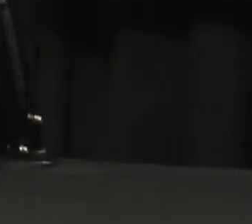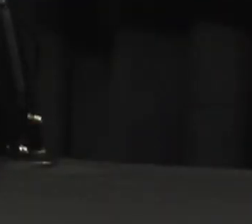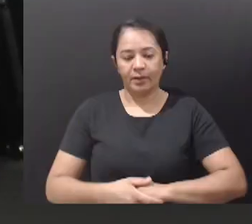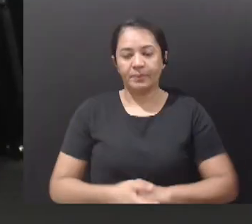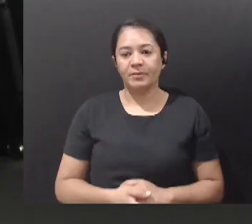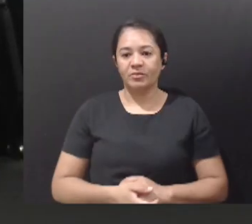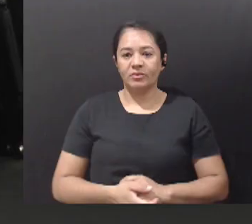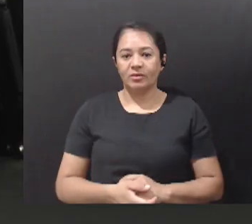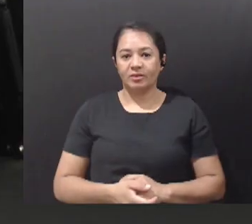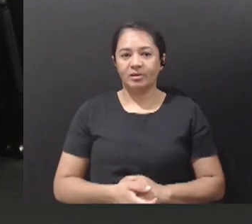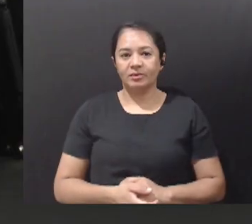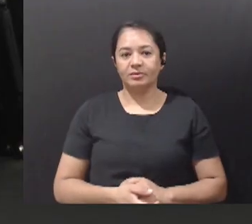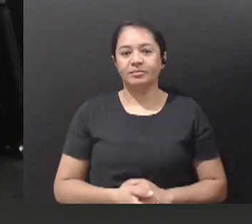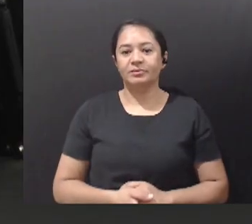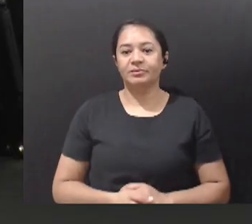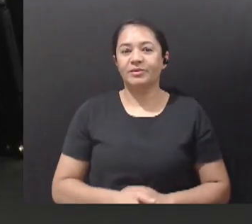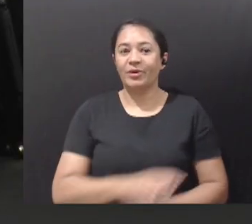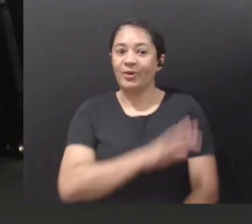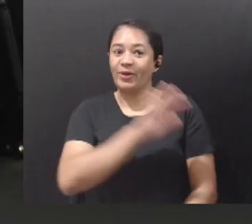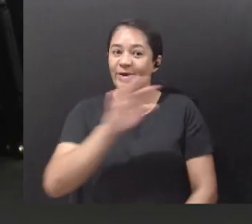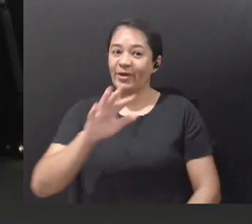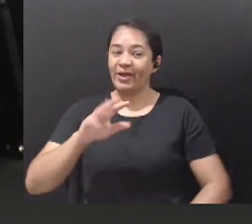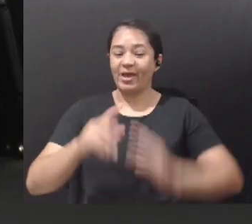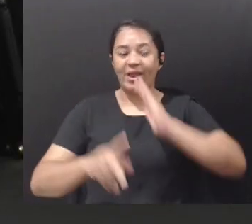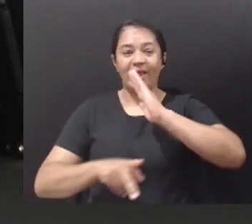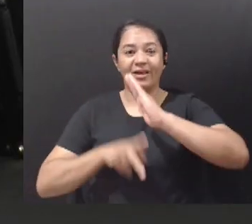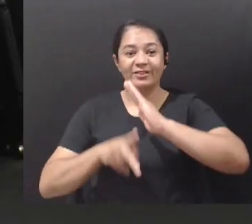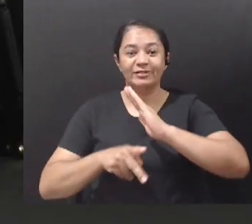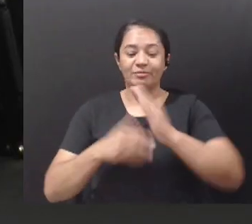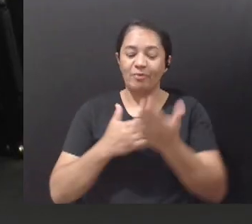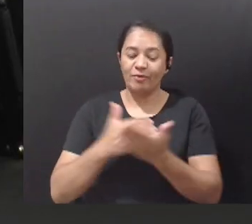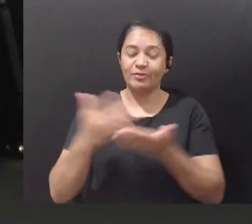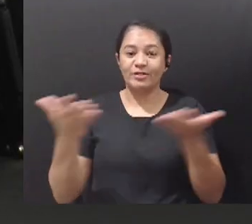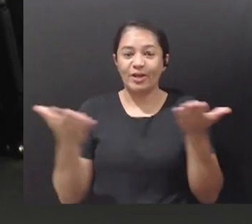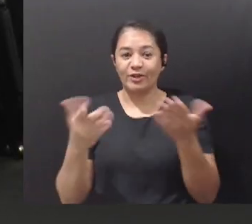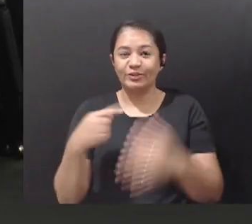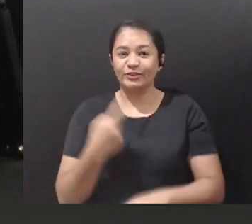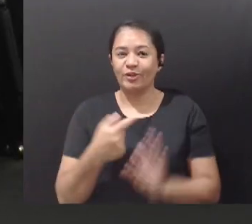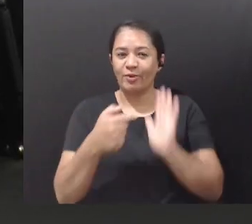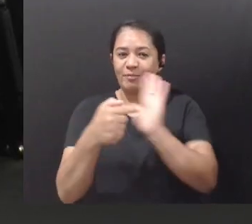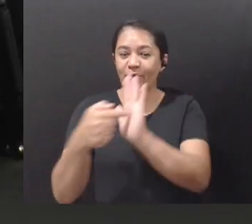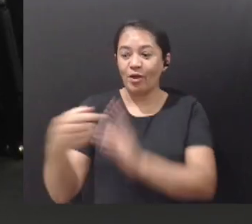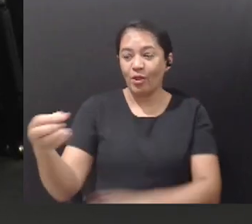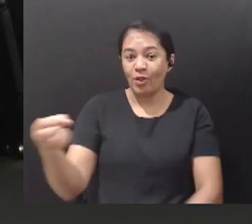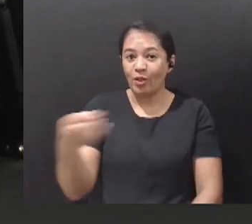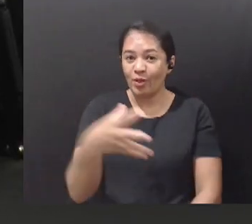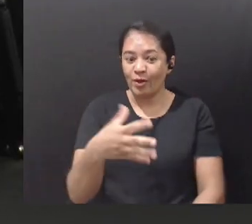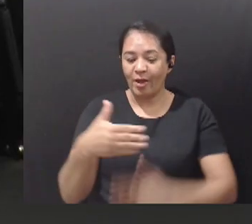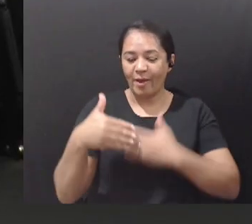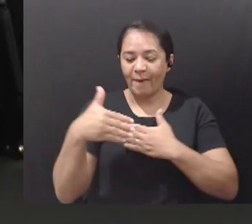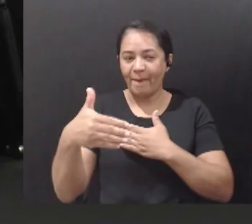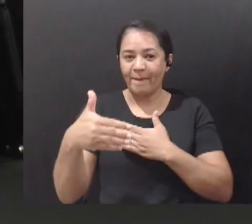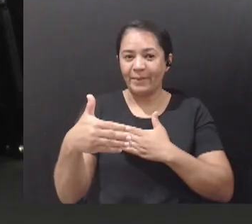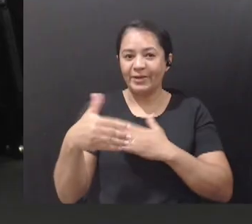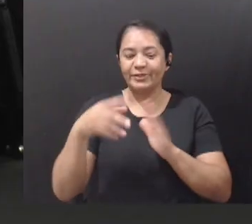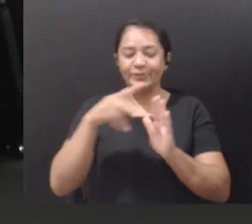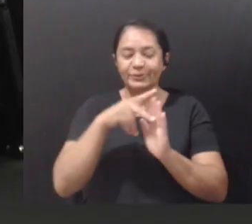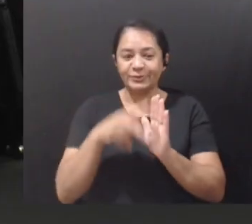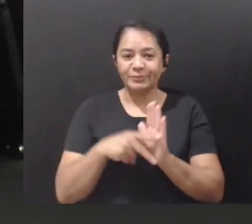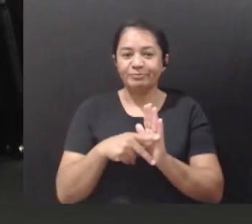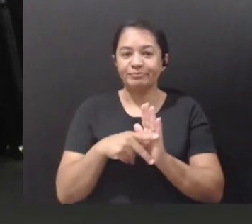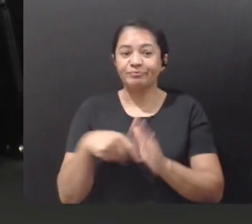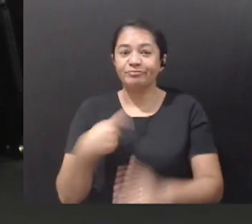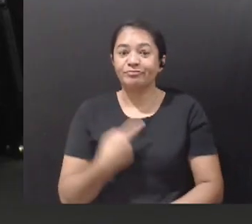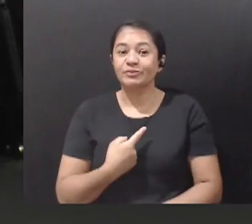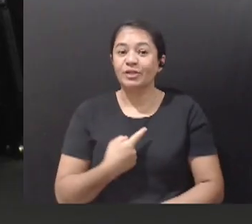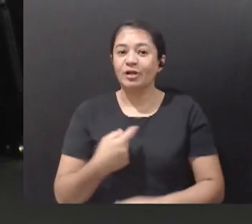Olá, mais um Na Casa do Povo no ar e agora a gente traz uma novidade a partir deste programa. Nós vamos até o